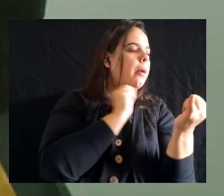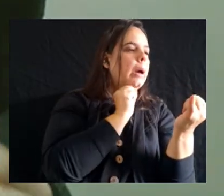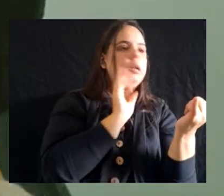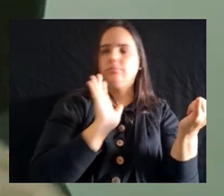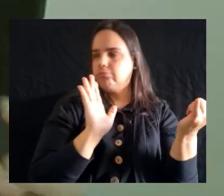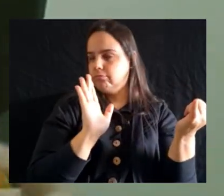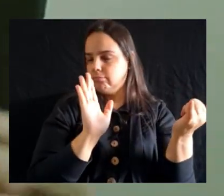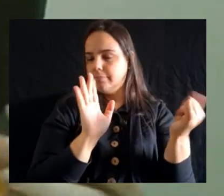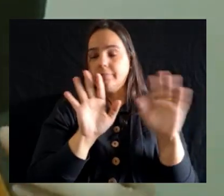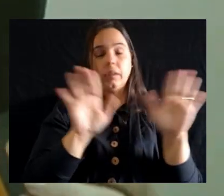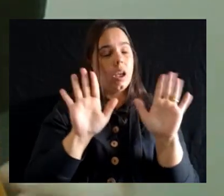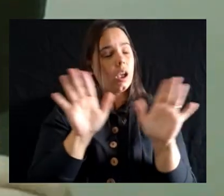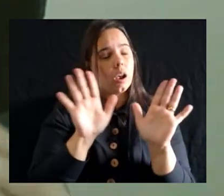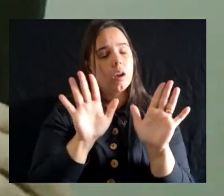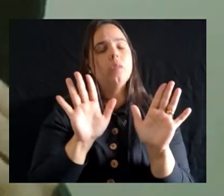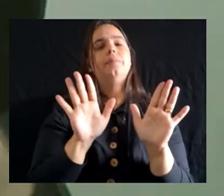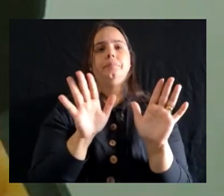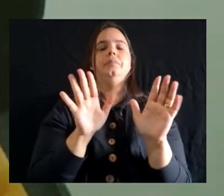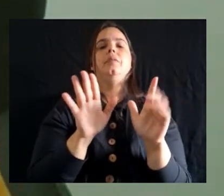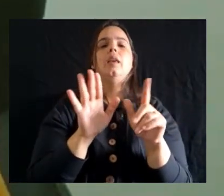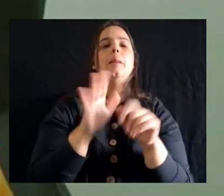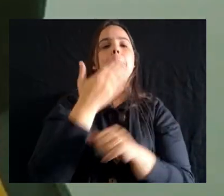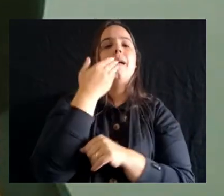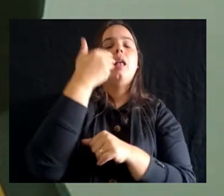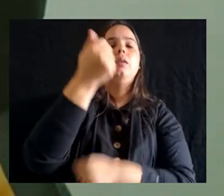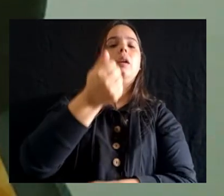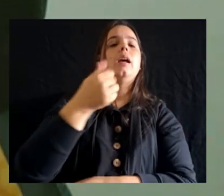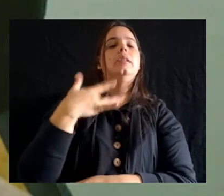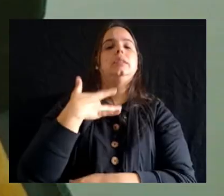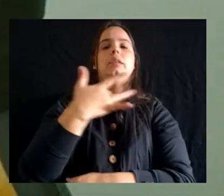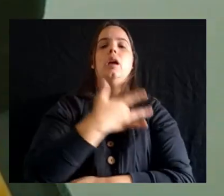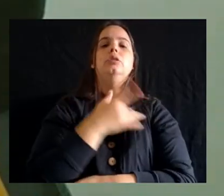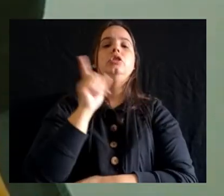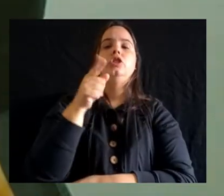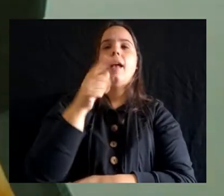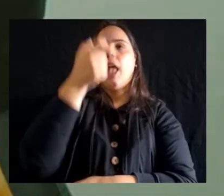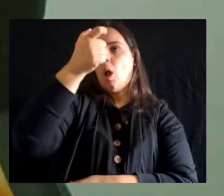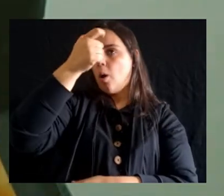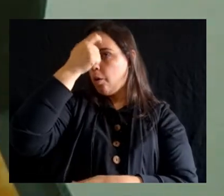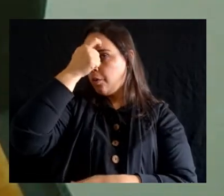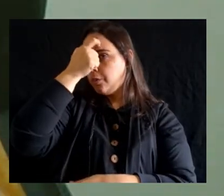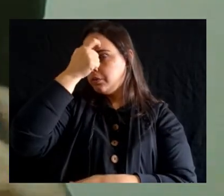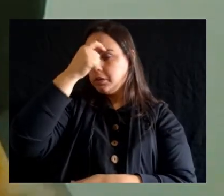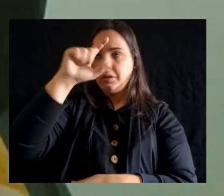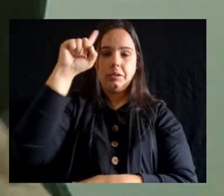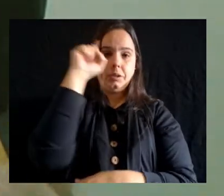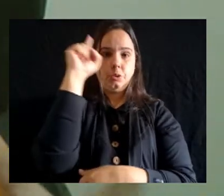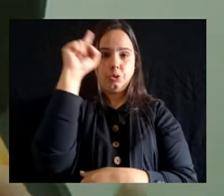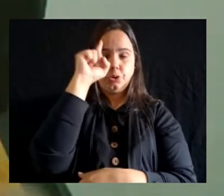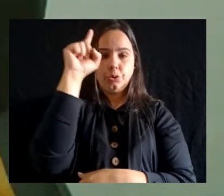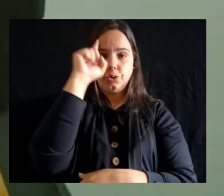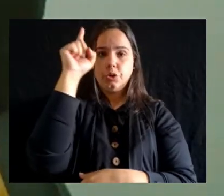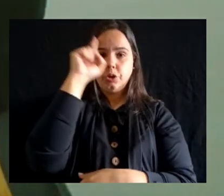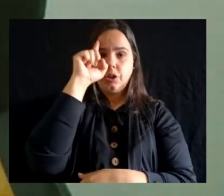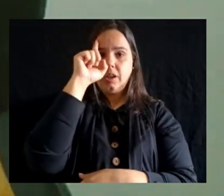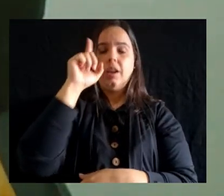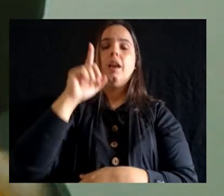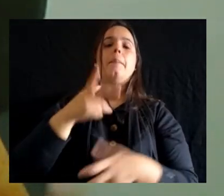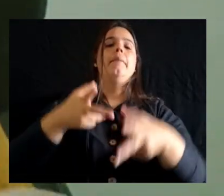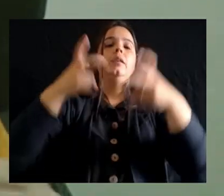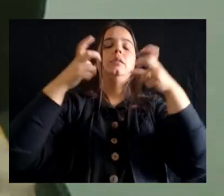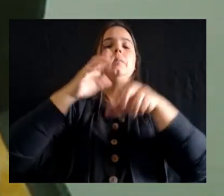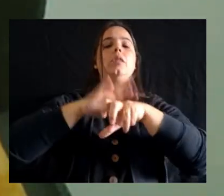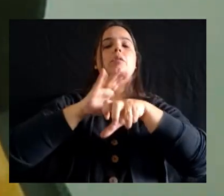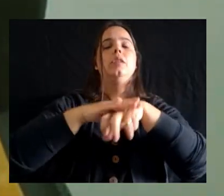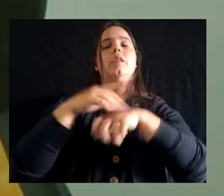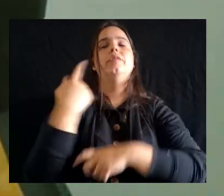da alimentação é trazendo consciência no teu dia a dia, né, e vendo o que realmente faz